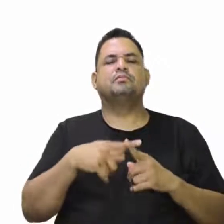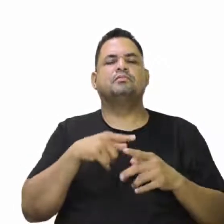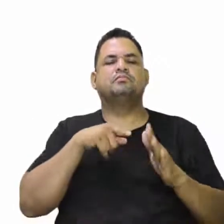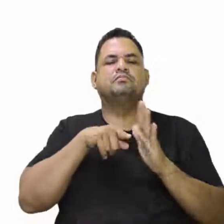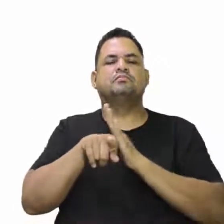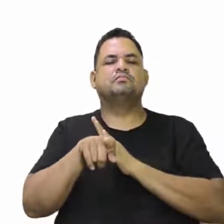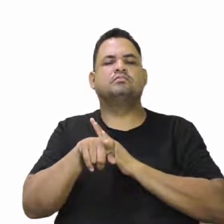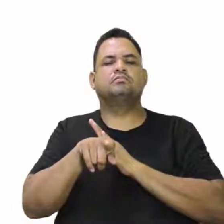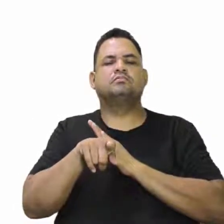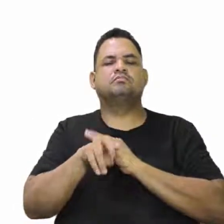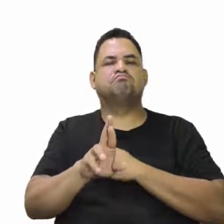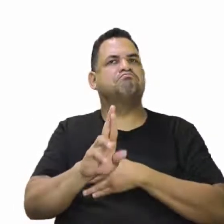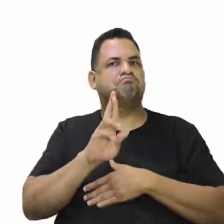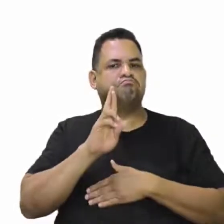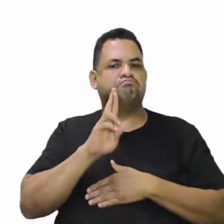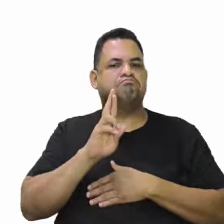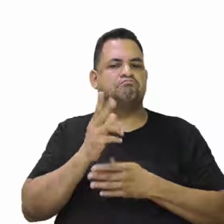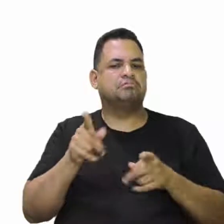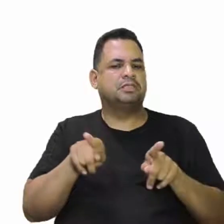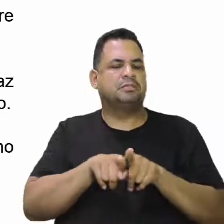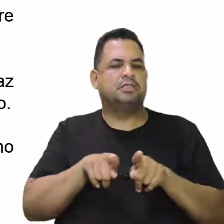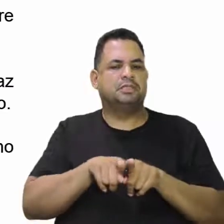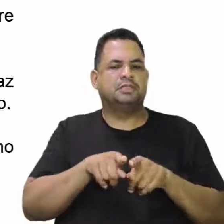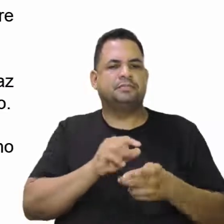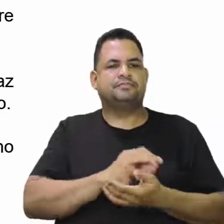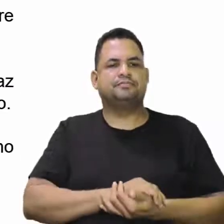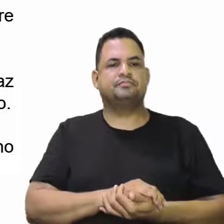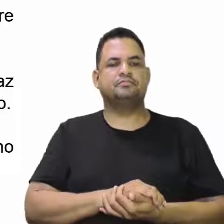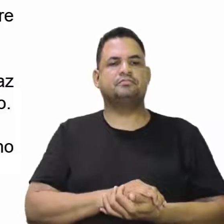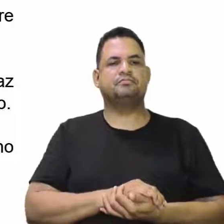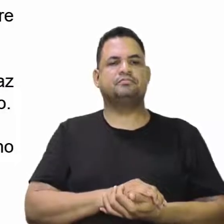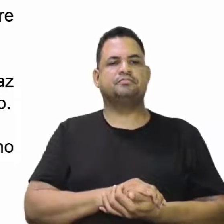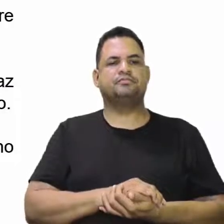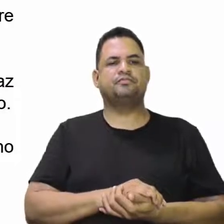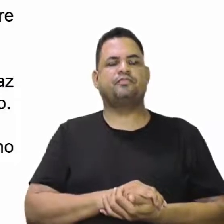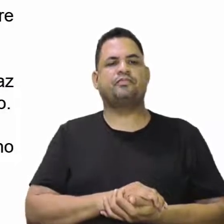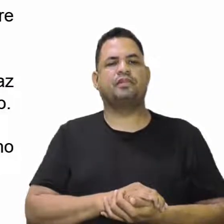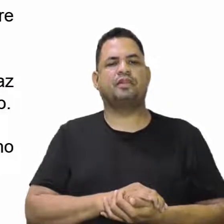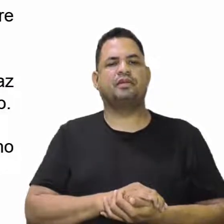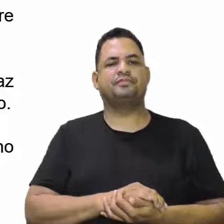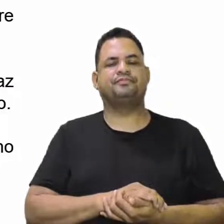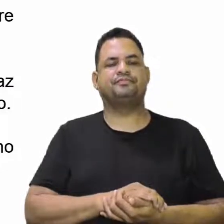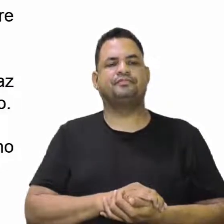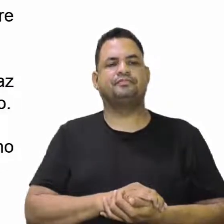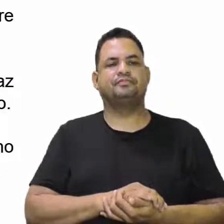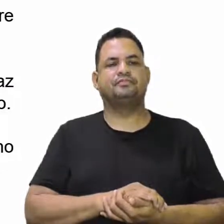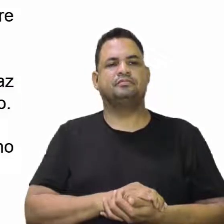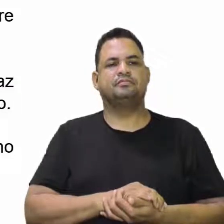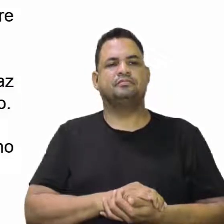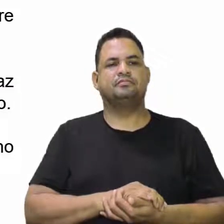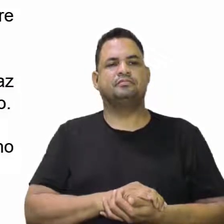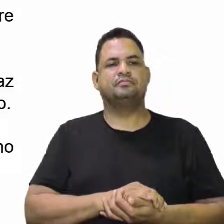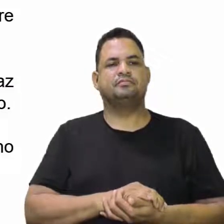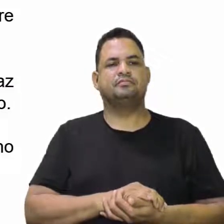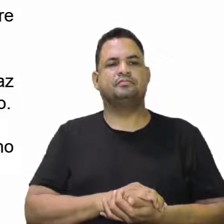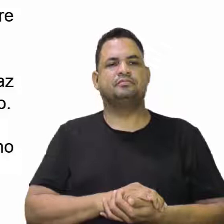ela mesma responde. Vamos lá de verdadeiro ou falso.